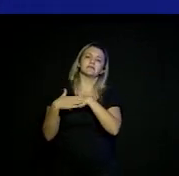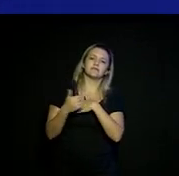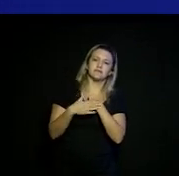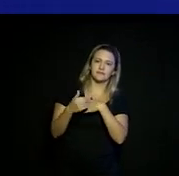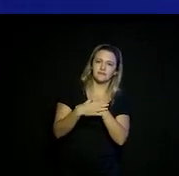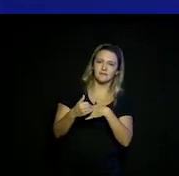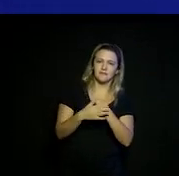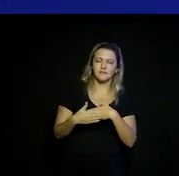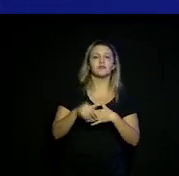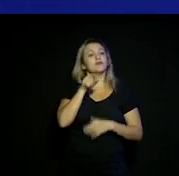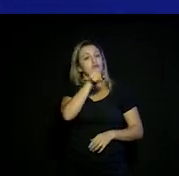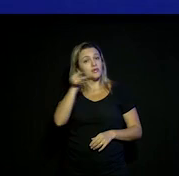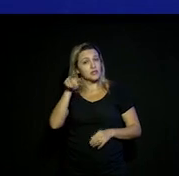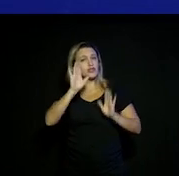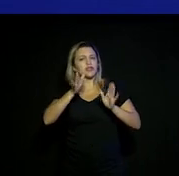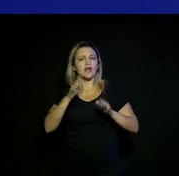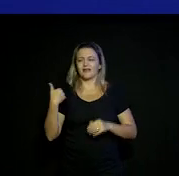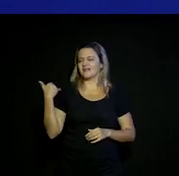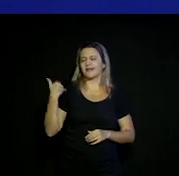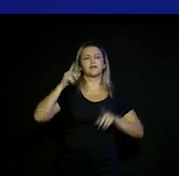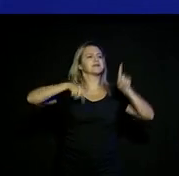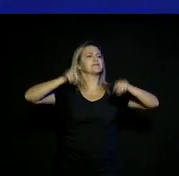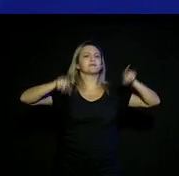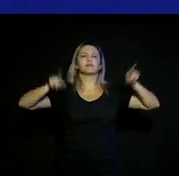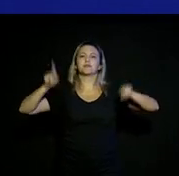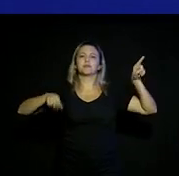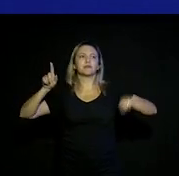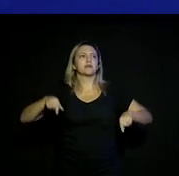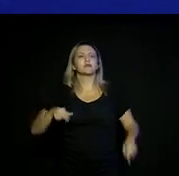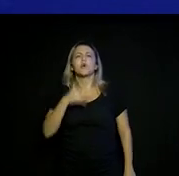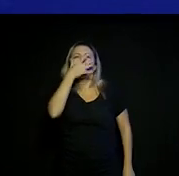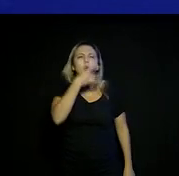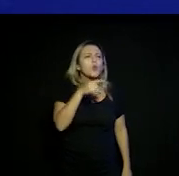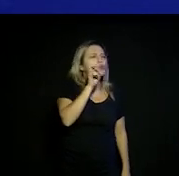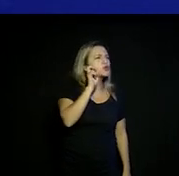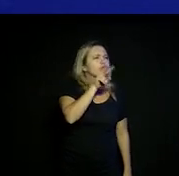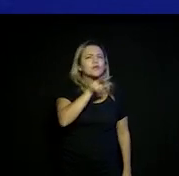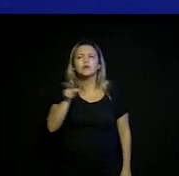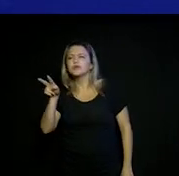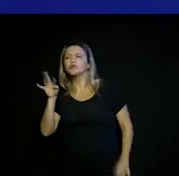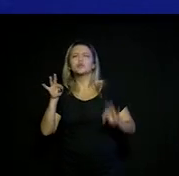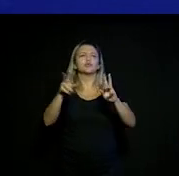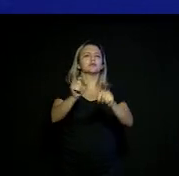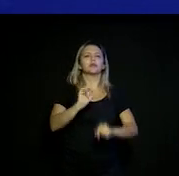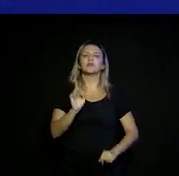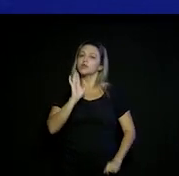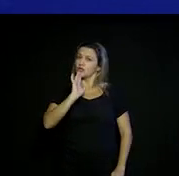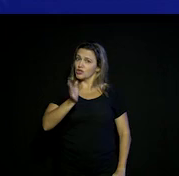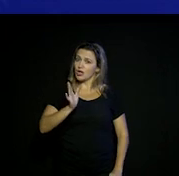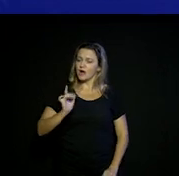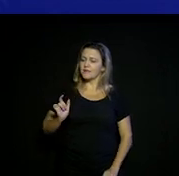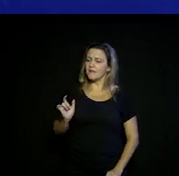Você, de diferentes idades que estão aí, infelizmente não vejo bem o rosto de todos, você já disse a